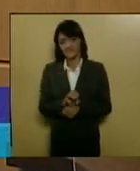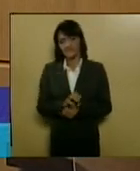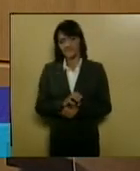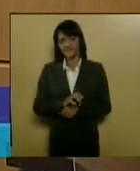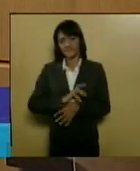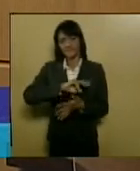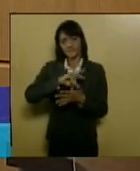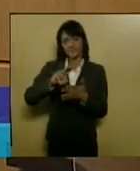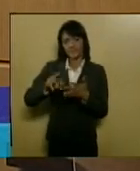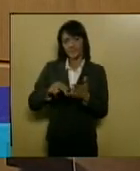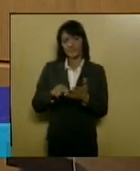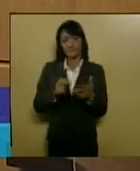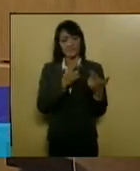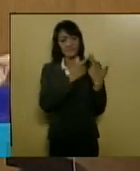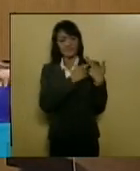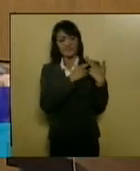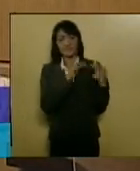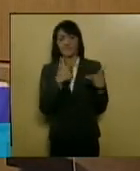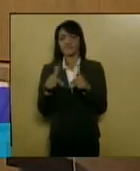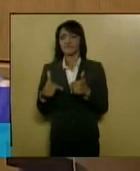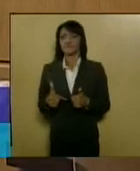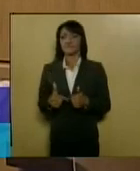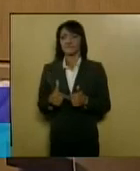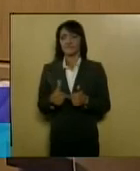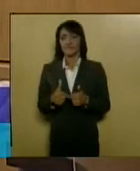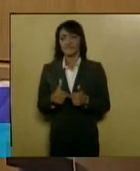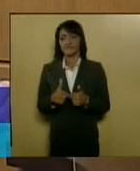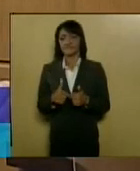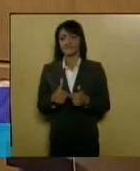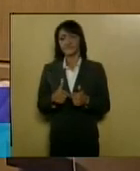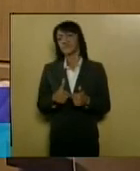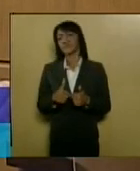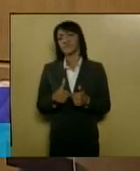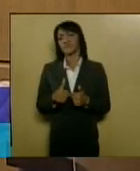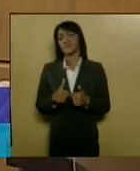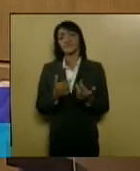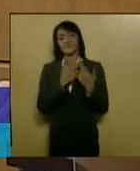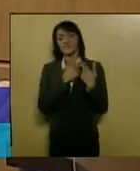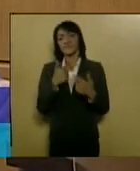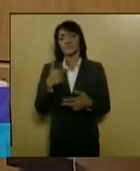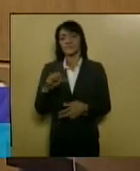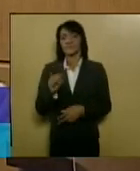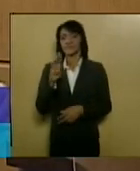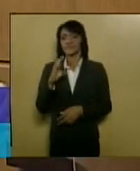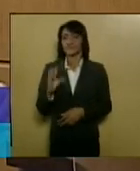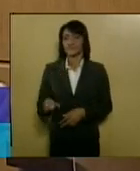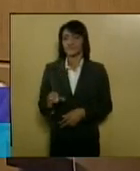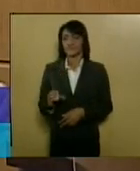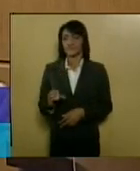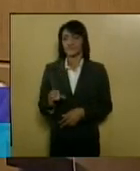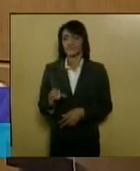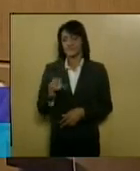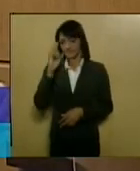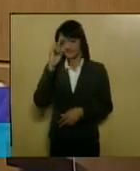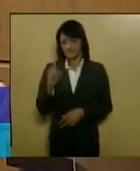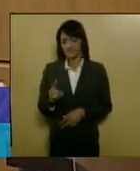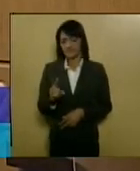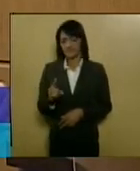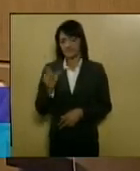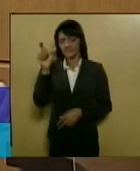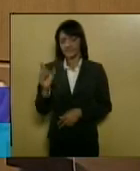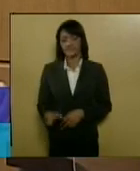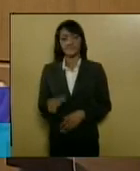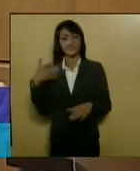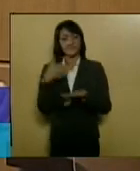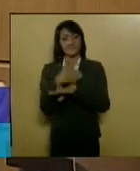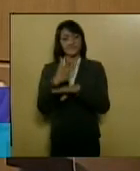diversas missões que é passada ao comandante do 28BC, nas diversas missões que atua diretamente